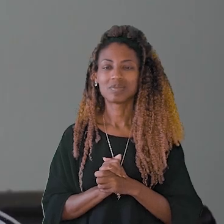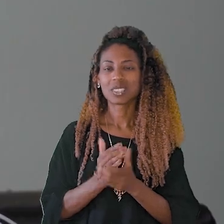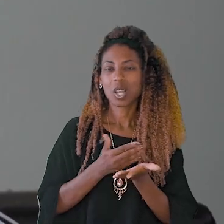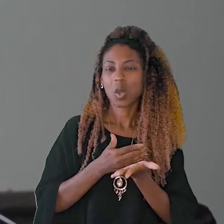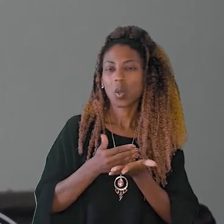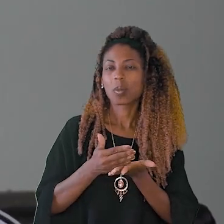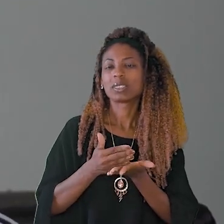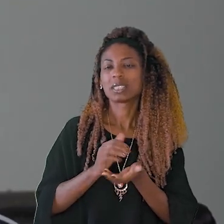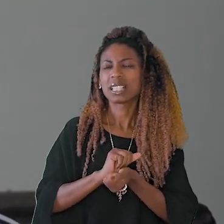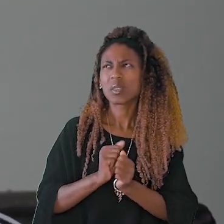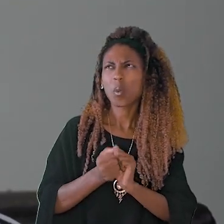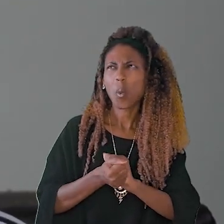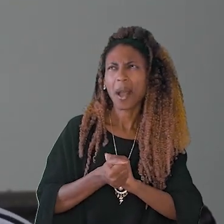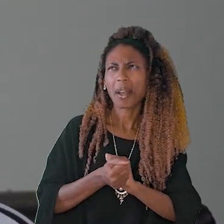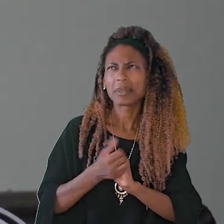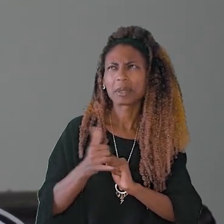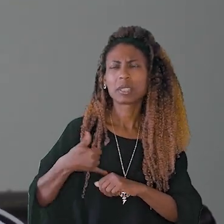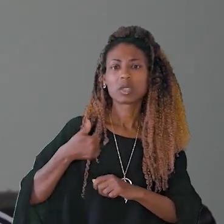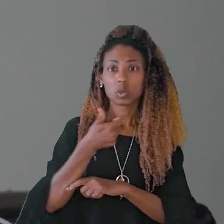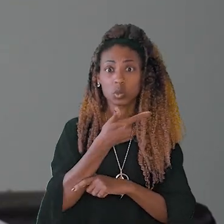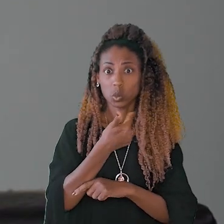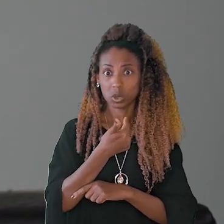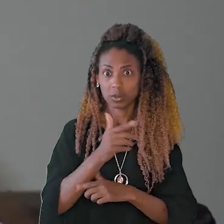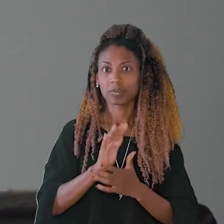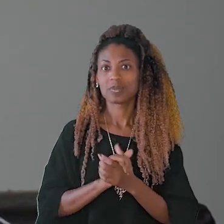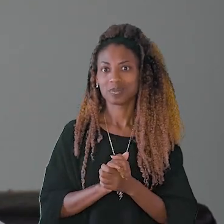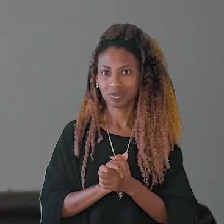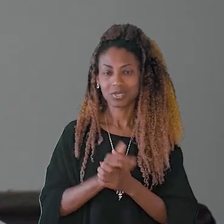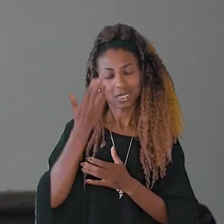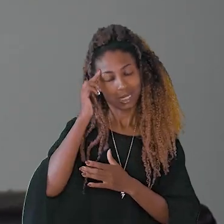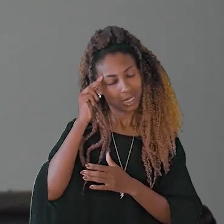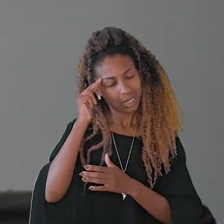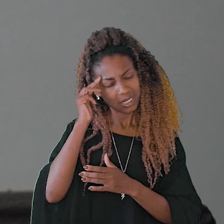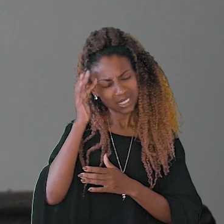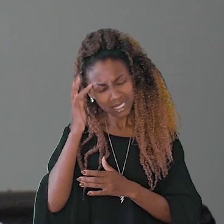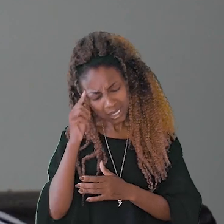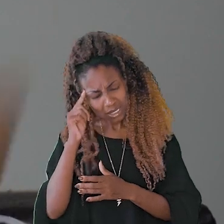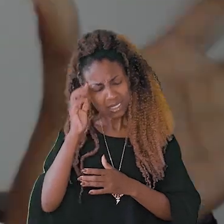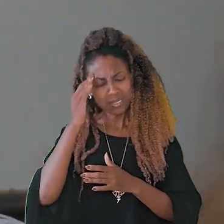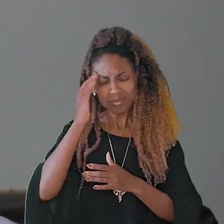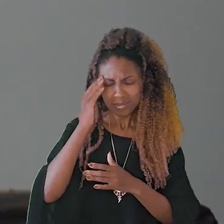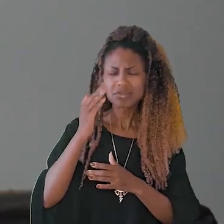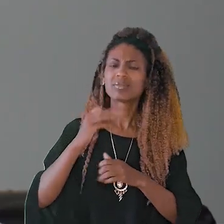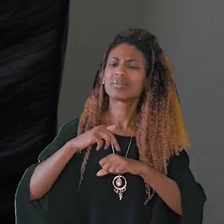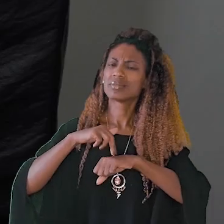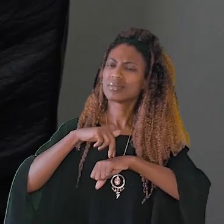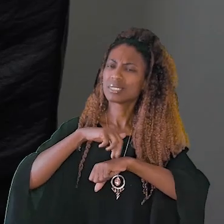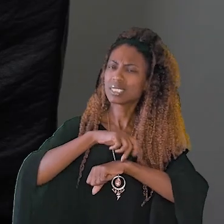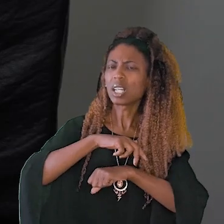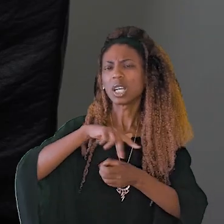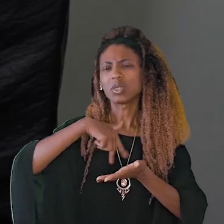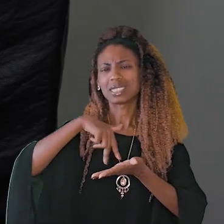E eu comecei a minha arte lá com meus 12 anos especificamente, assim, foi quando eu entendi, assim, dança especificamente, né? Quando eu vi dança,